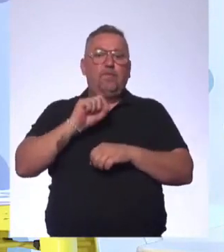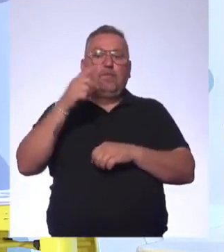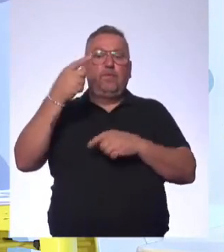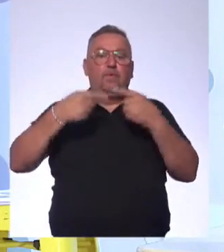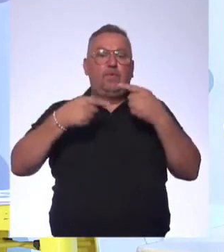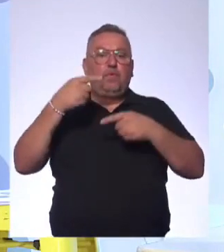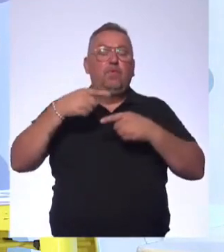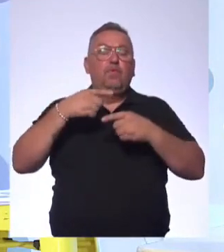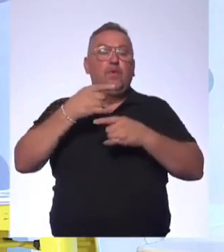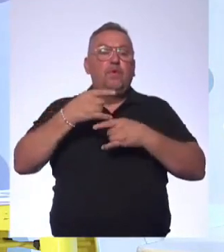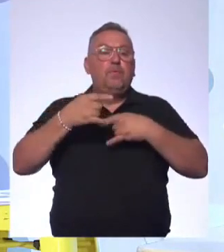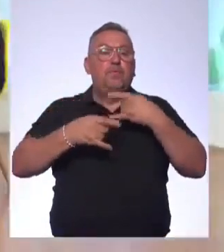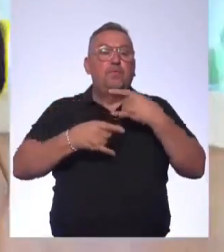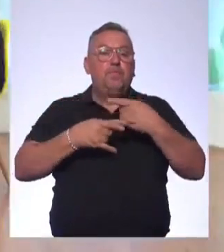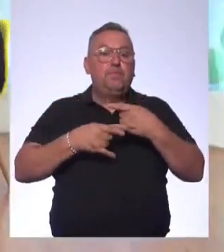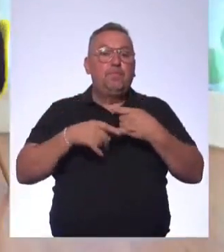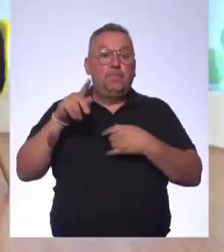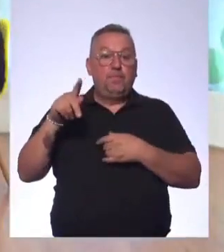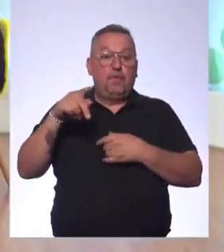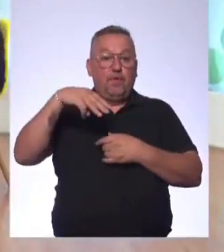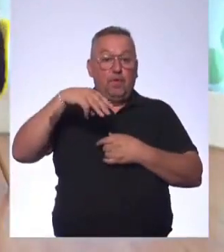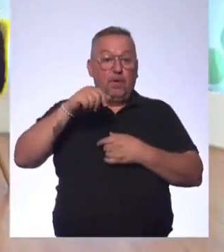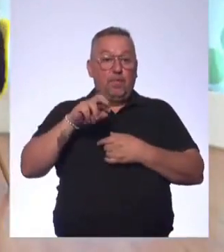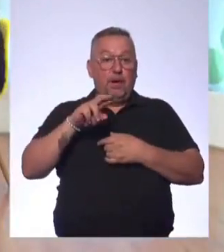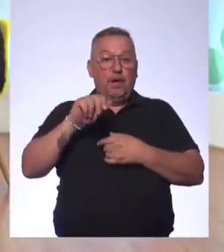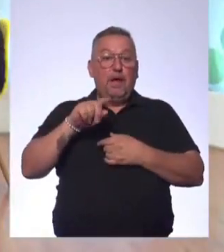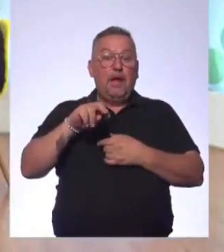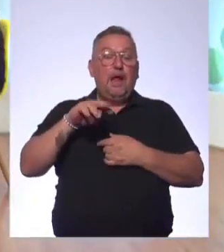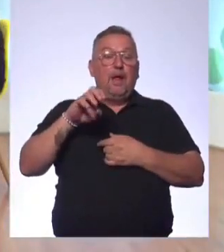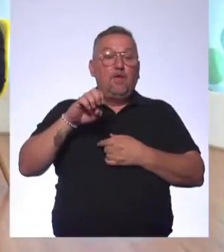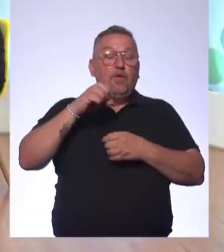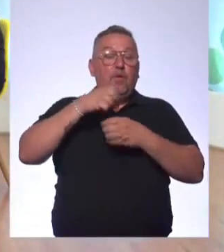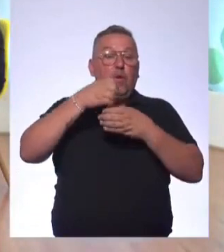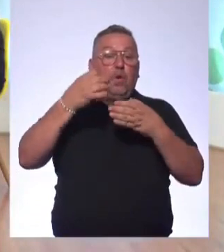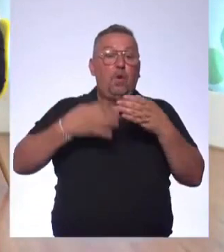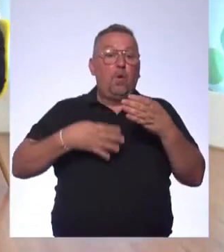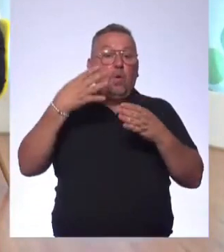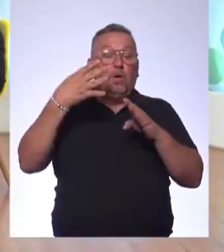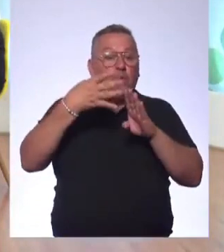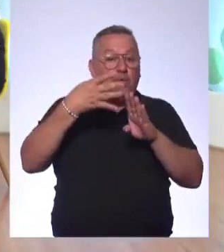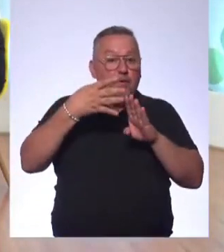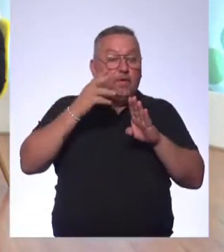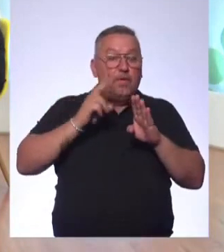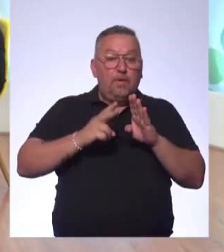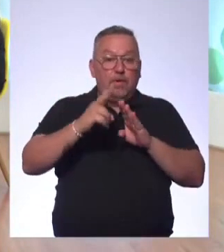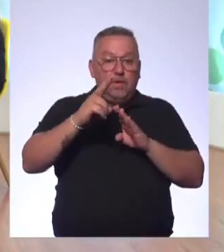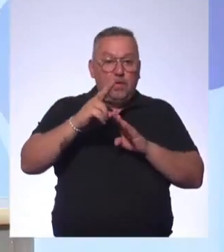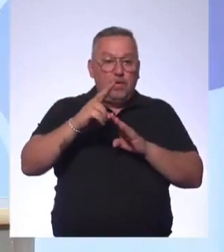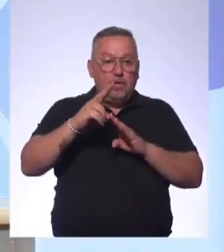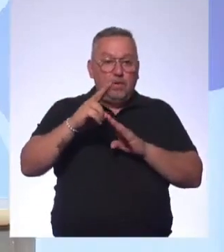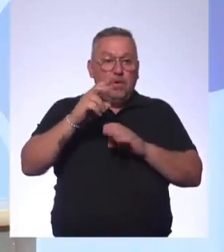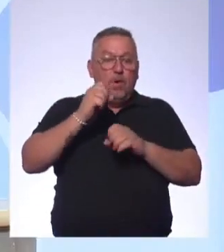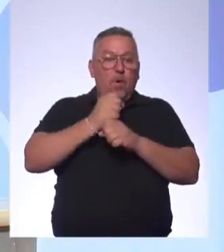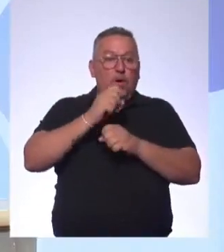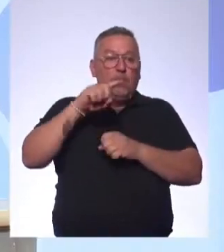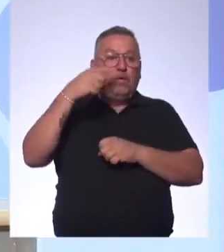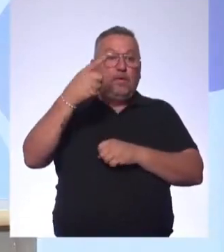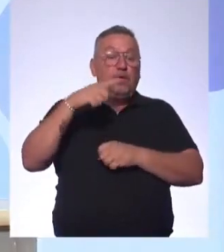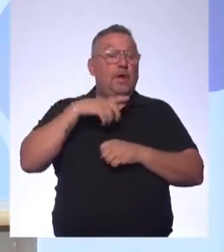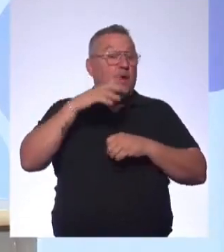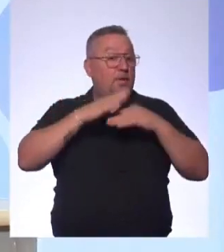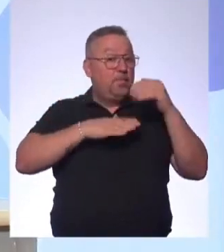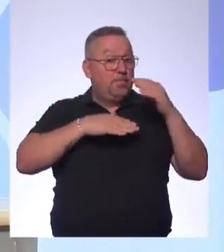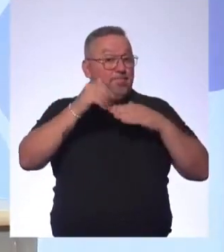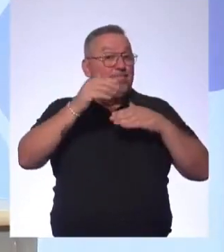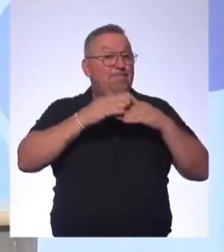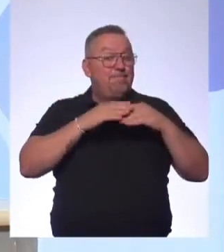discutido na live. A professora Margarete até perguntou, o conteúdo do 4º bimestre provavelmente vai ficar para o início do ano que vem. A gente tem as habilidades,